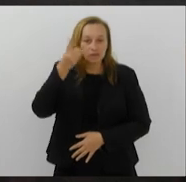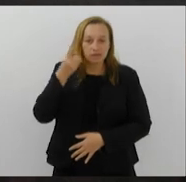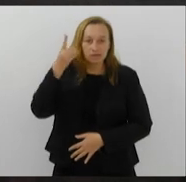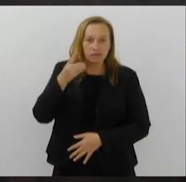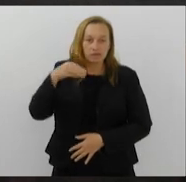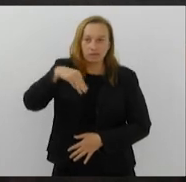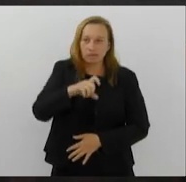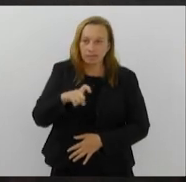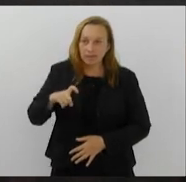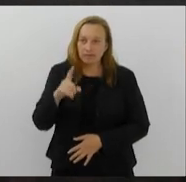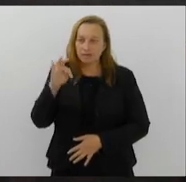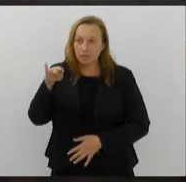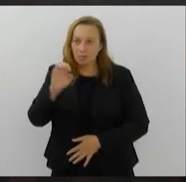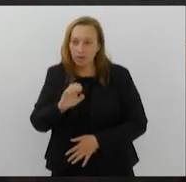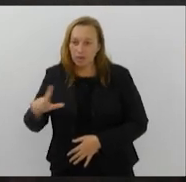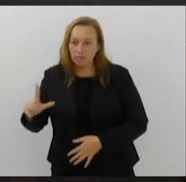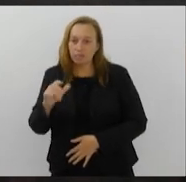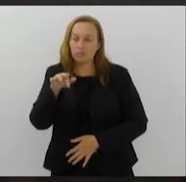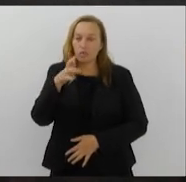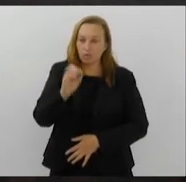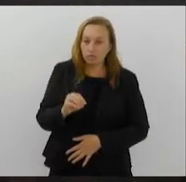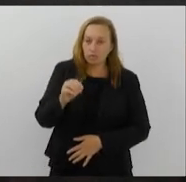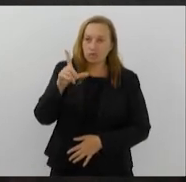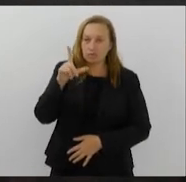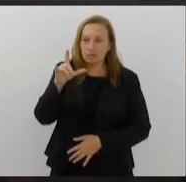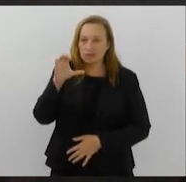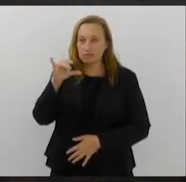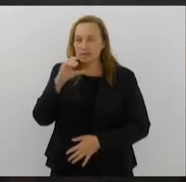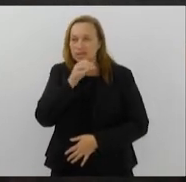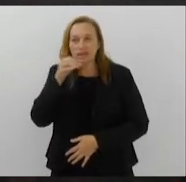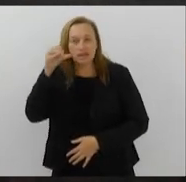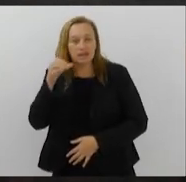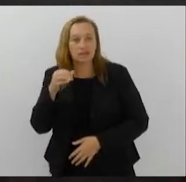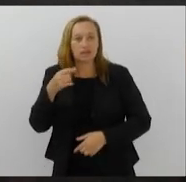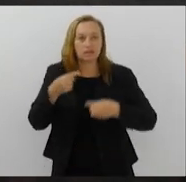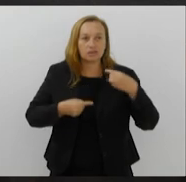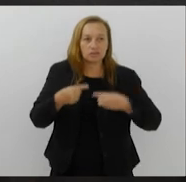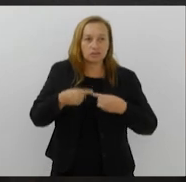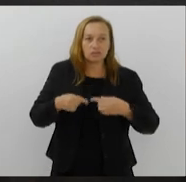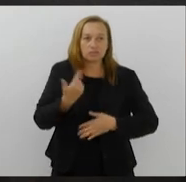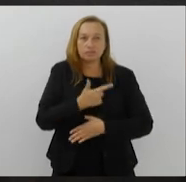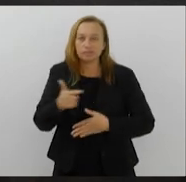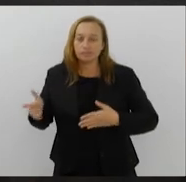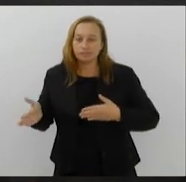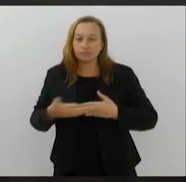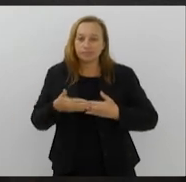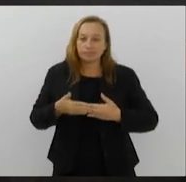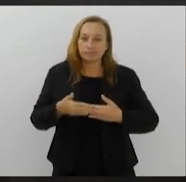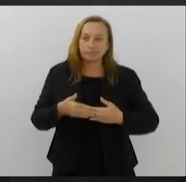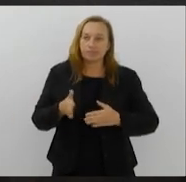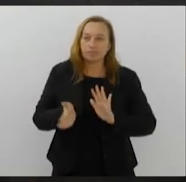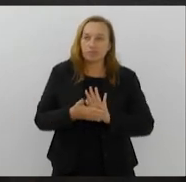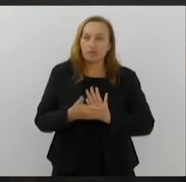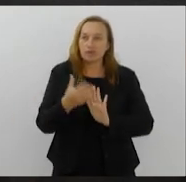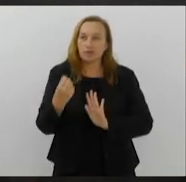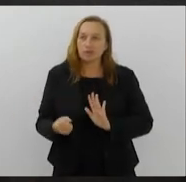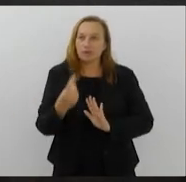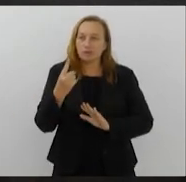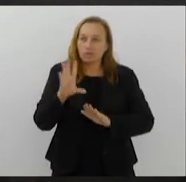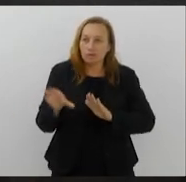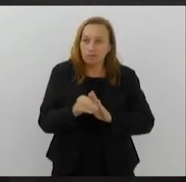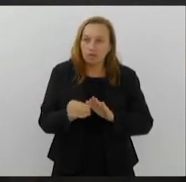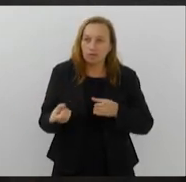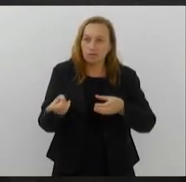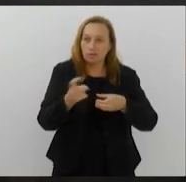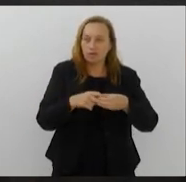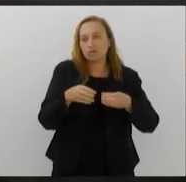Leme, Felipe Pobel, Bruno Dauari, Célia Jordão, Carlos Macedo, em discussão. Não havendo quem queira discutir, apresente proposta, recebeu uma emenda